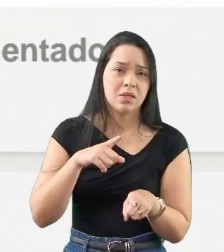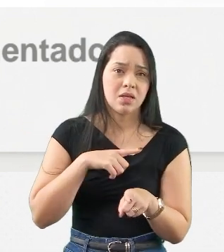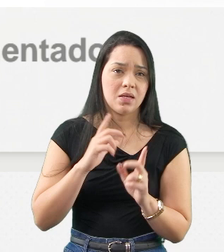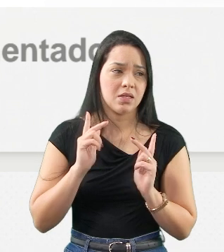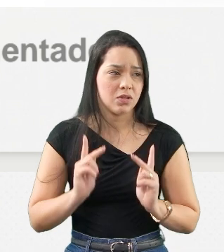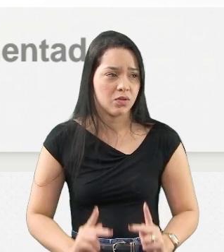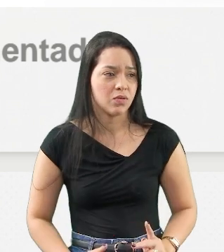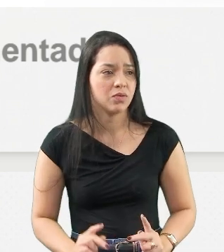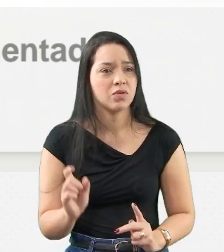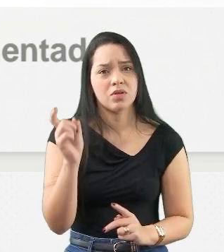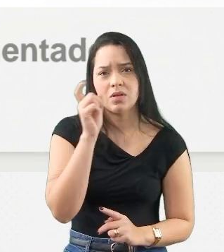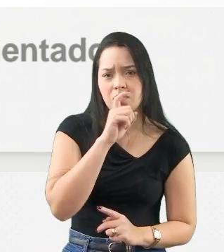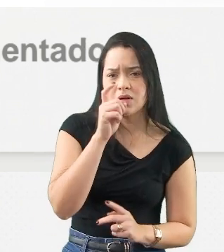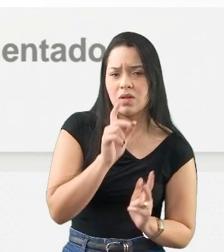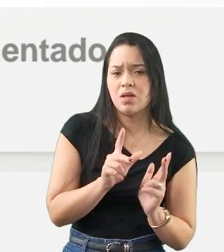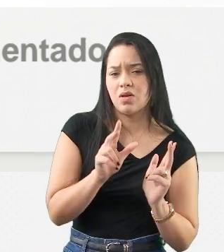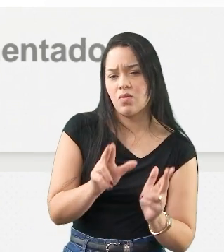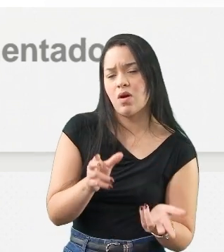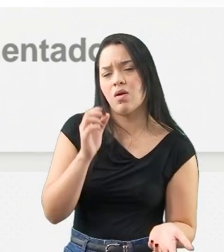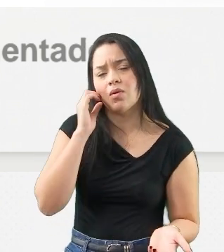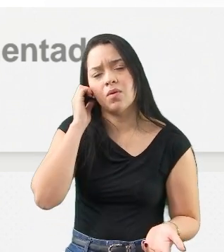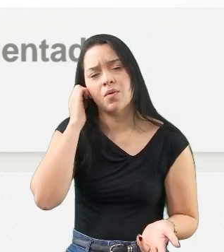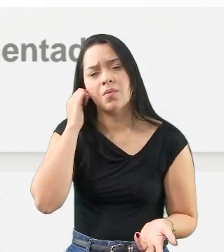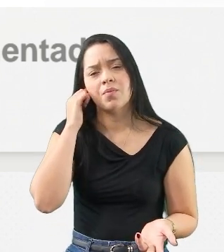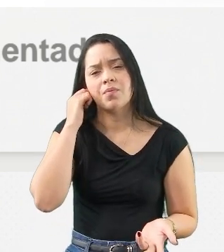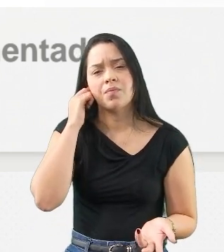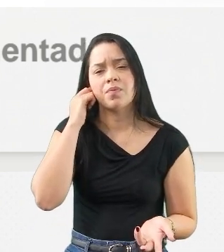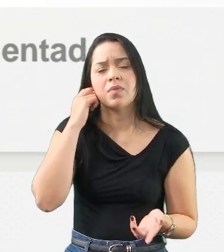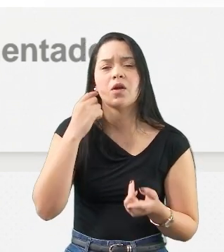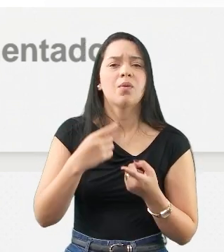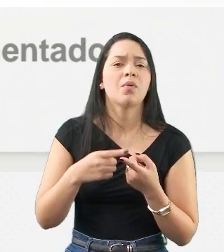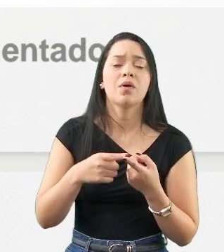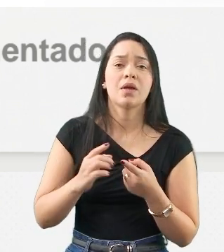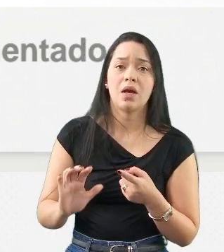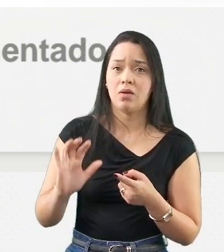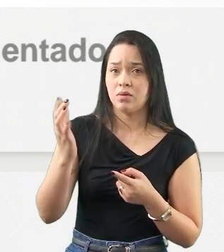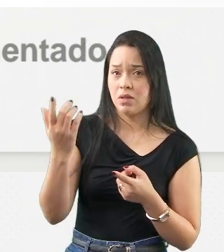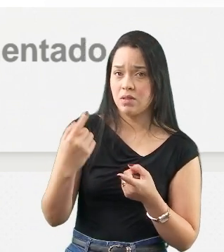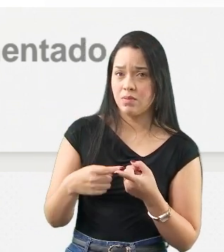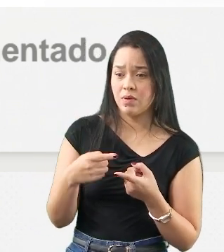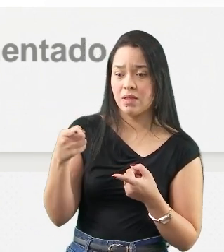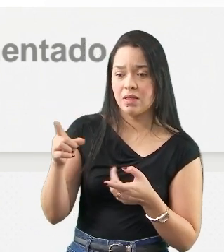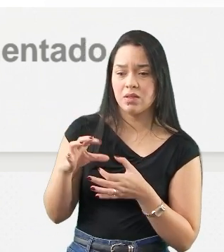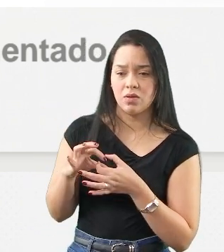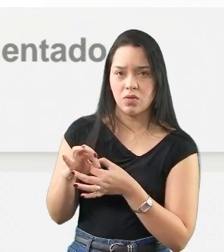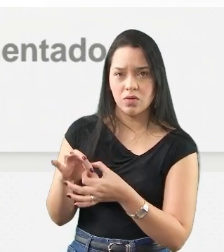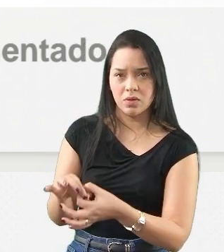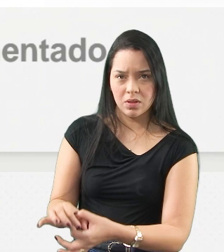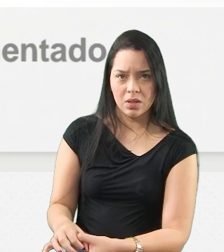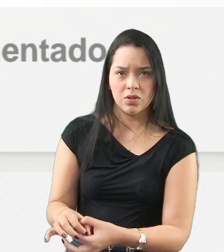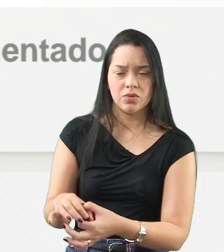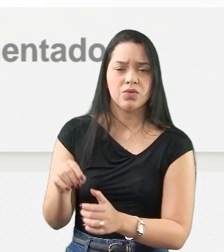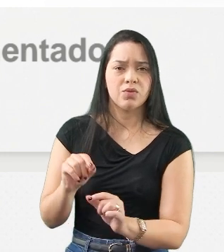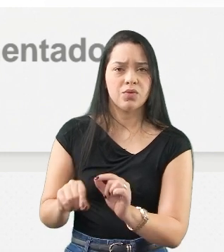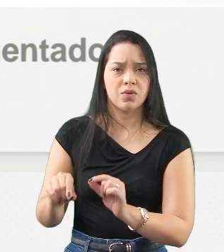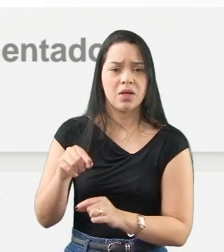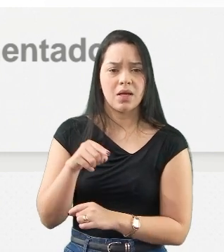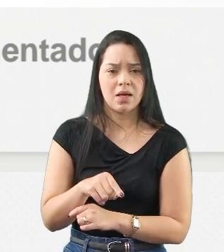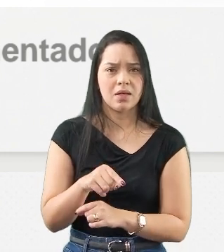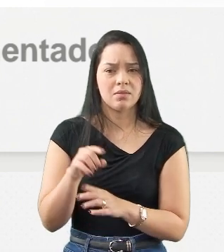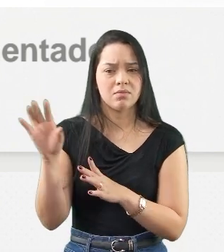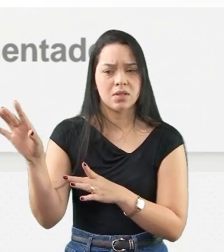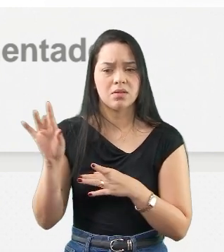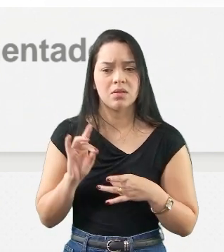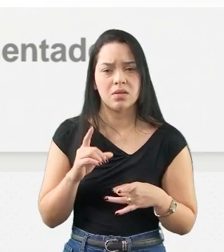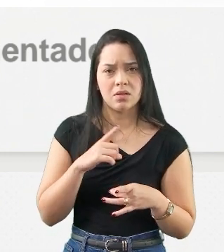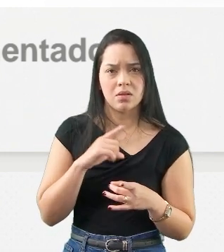tem gente que mente igual o Macunaíma. Então, por que isso acontece? Porque nesse contexto dessa obra, esse personagem